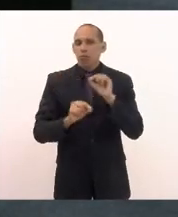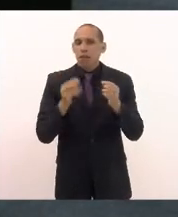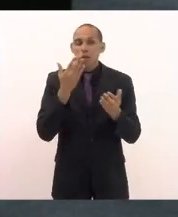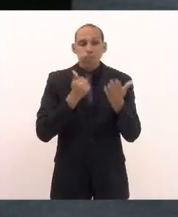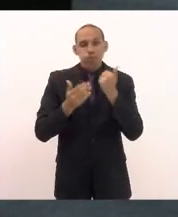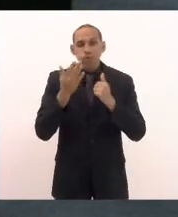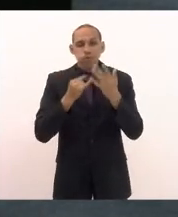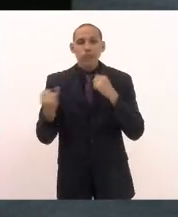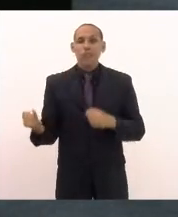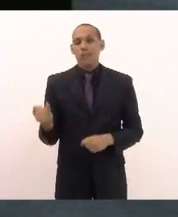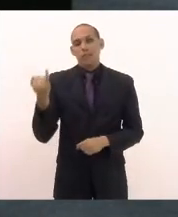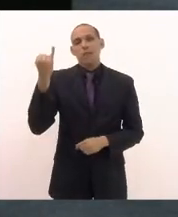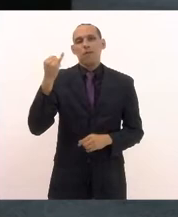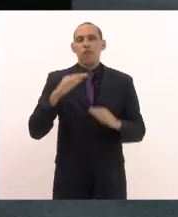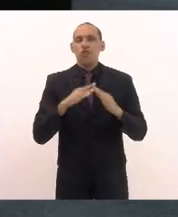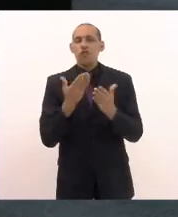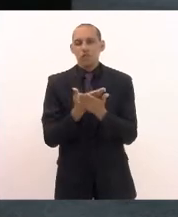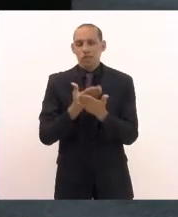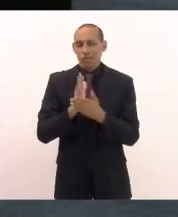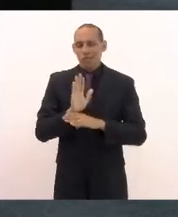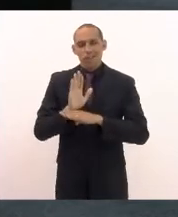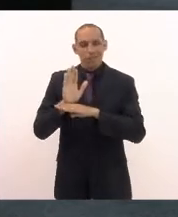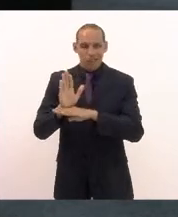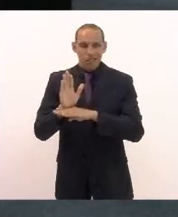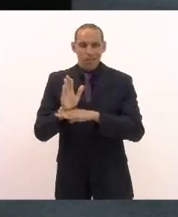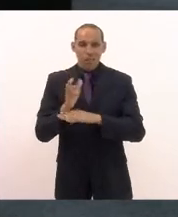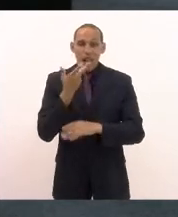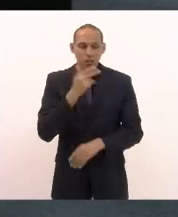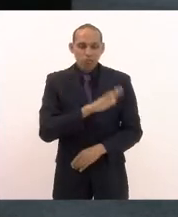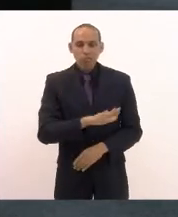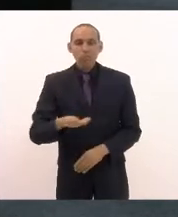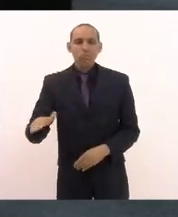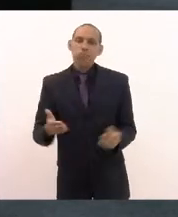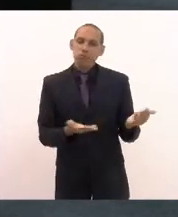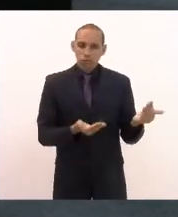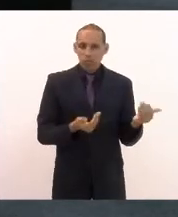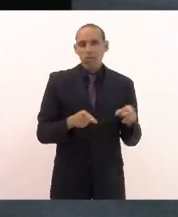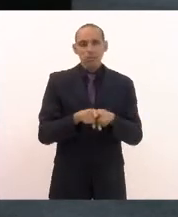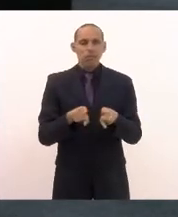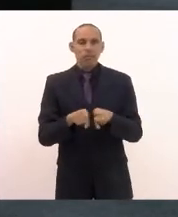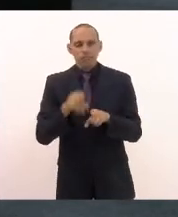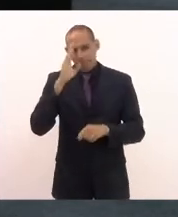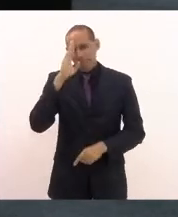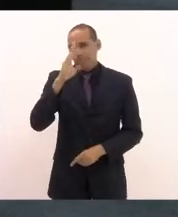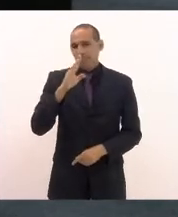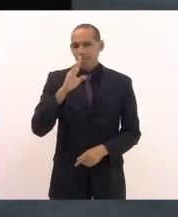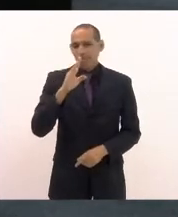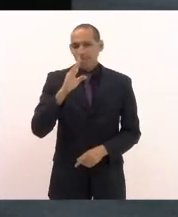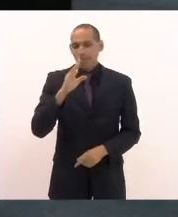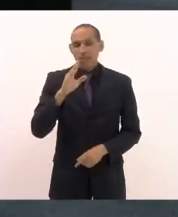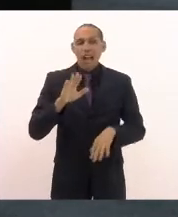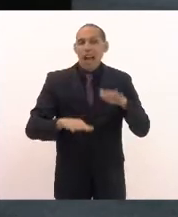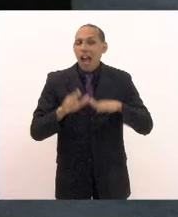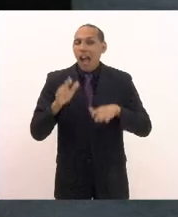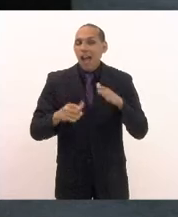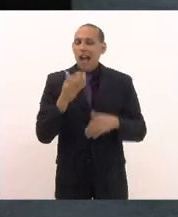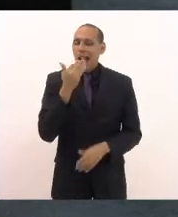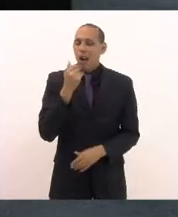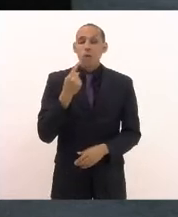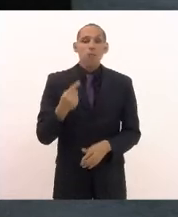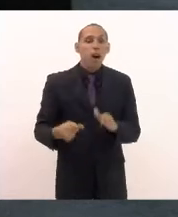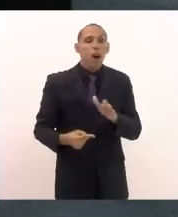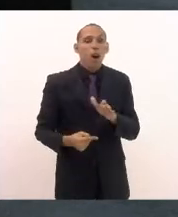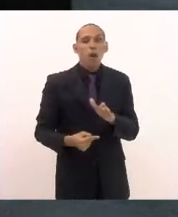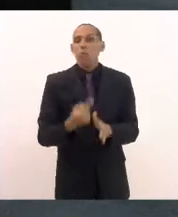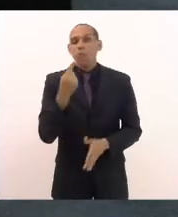da nossa população, especialmente das nossas crianças e adolescentes. Muitas vezes, a principal refeição do dia é